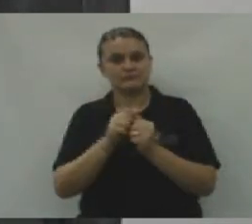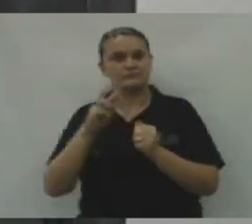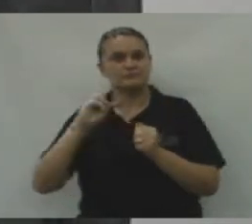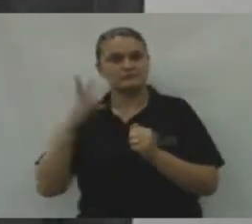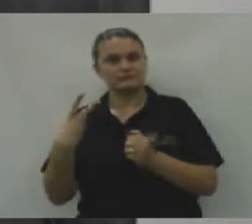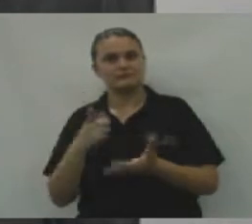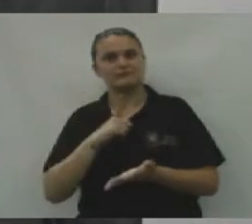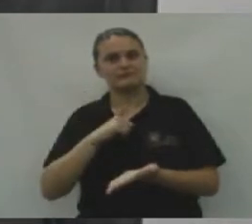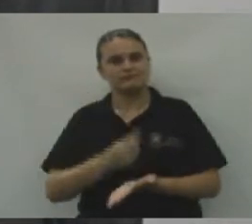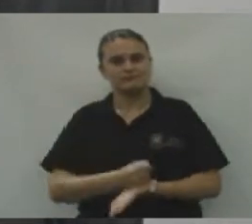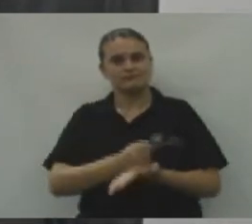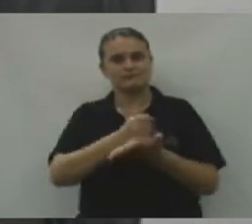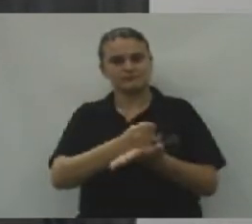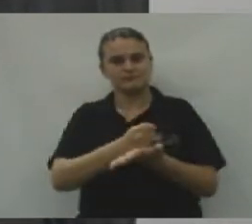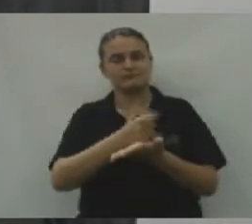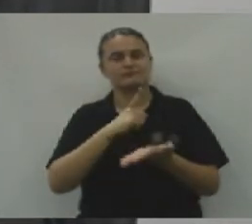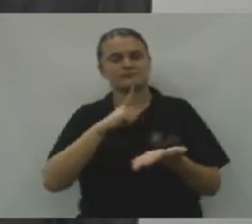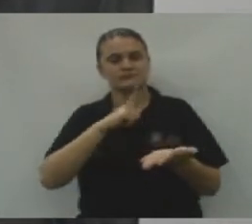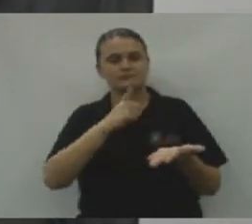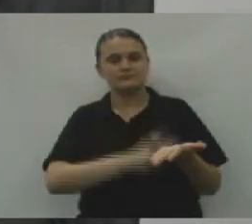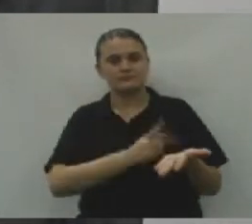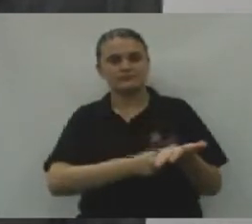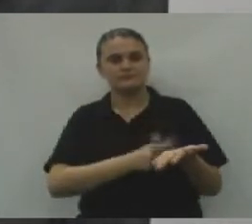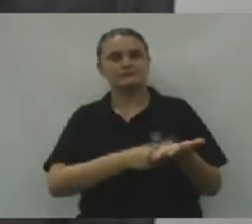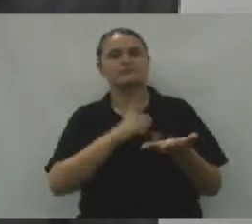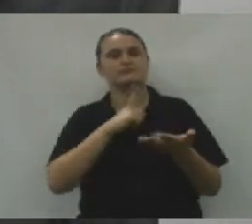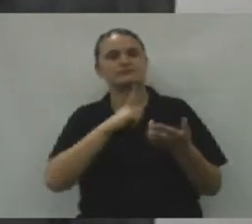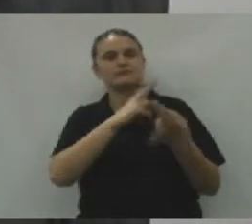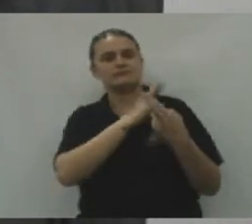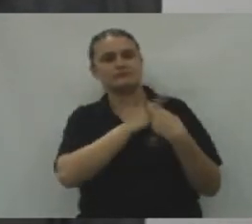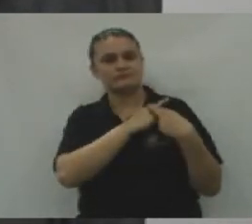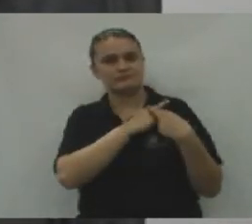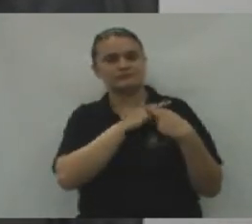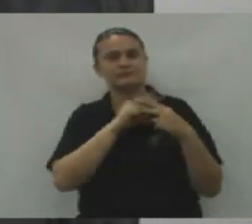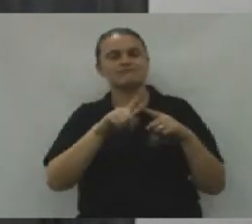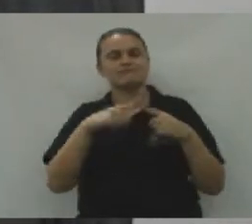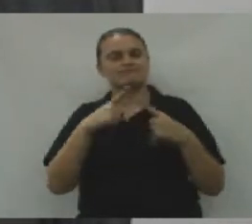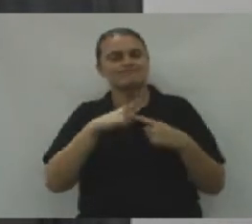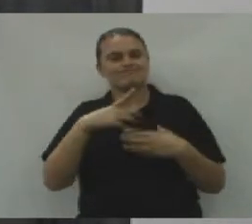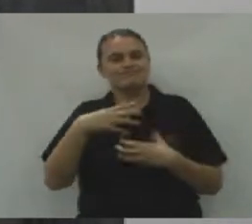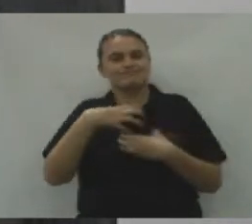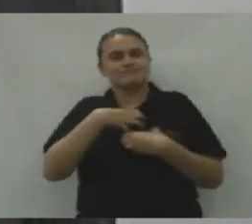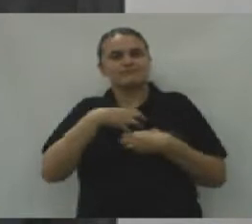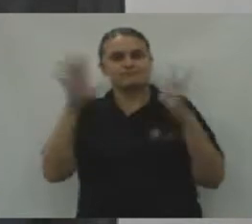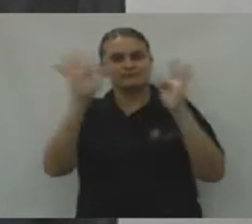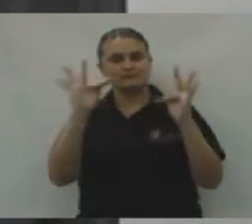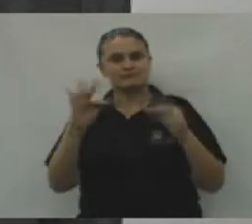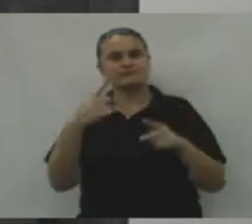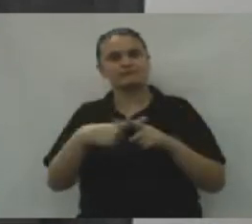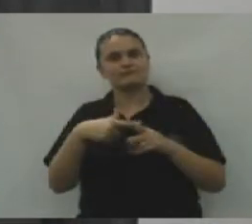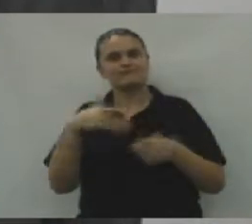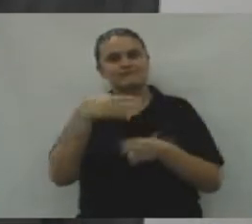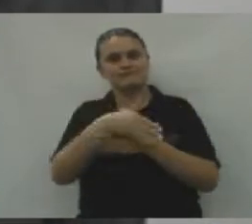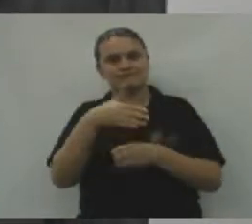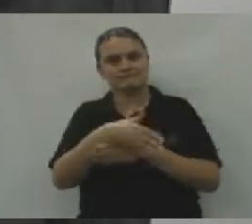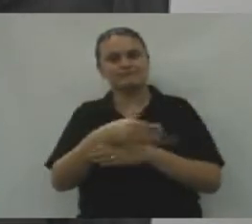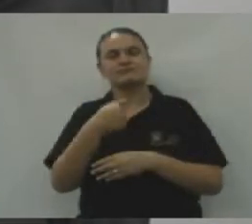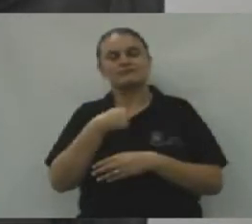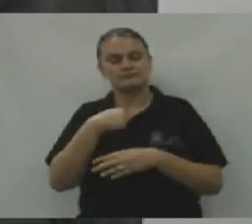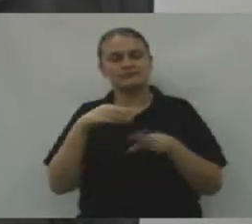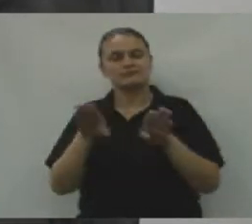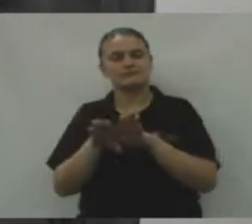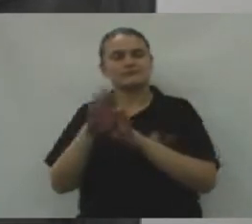nos trazem o compromisso, a responsabilidade, mas nos deixam muito felizes, porque vocês são participativos. Eu já estive em outras